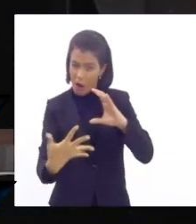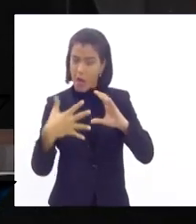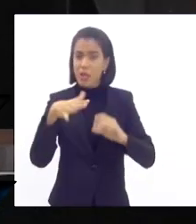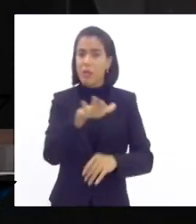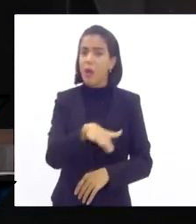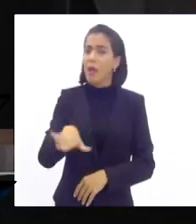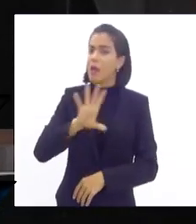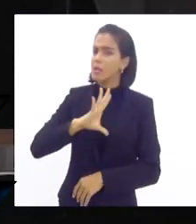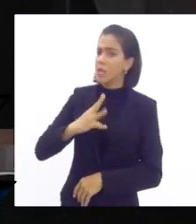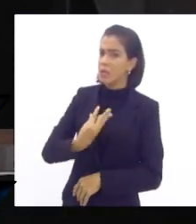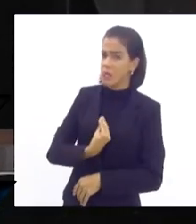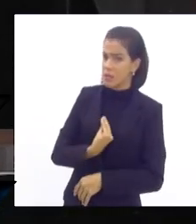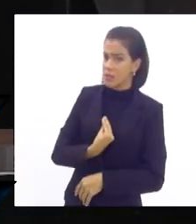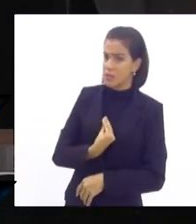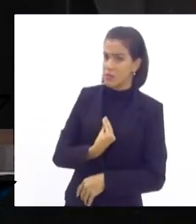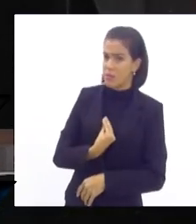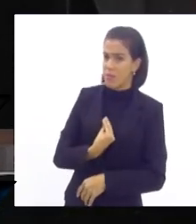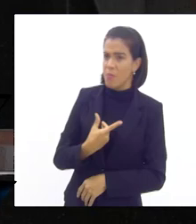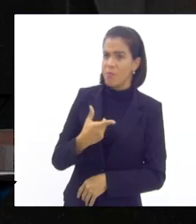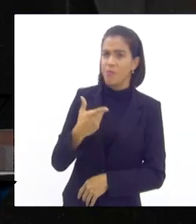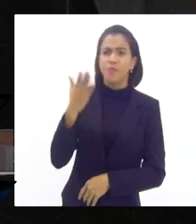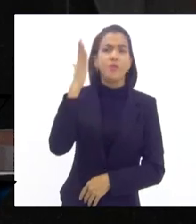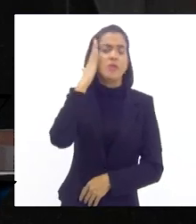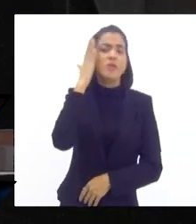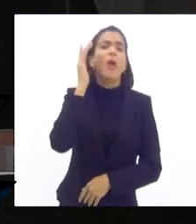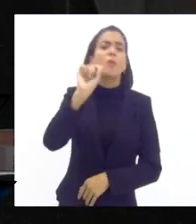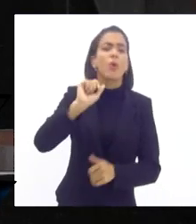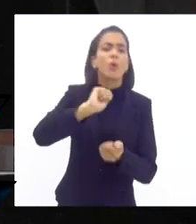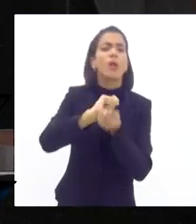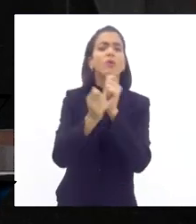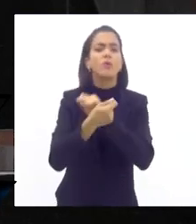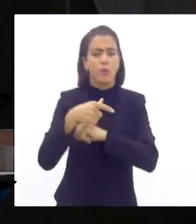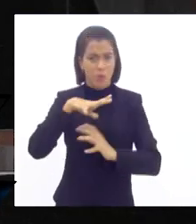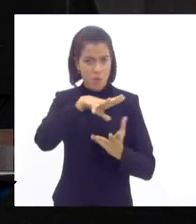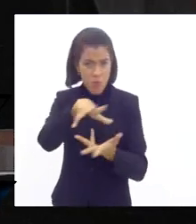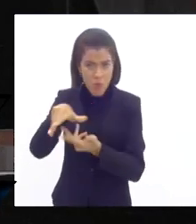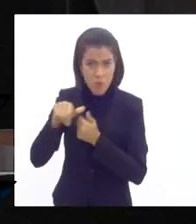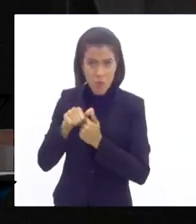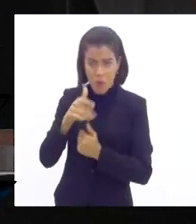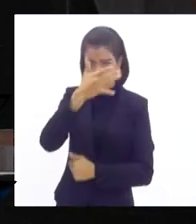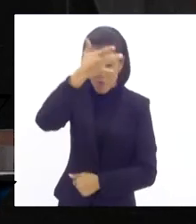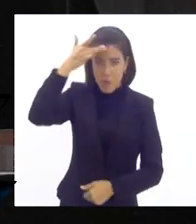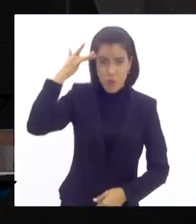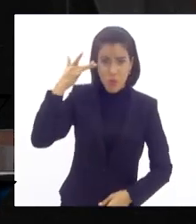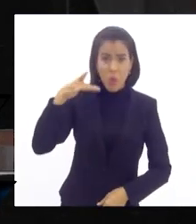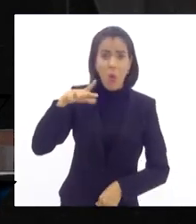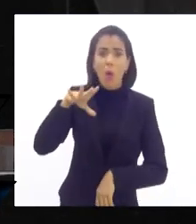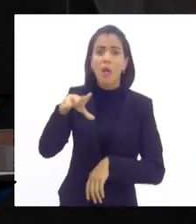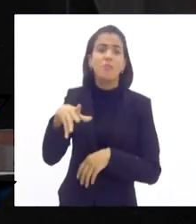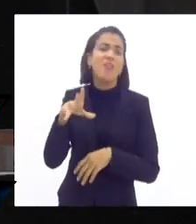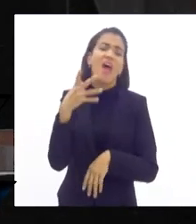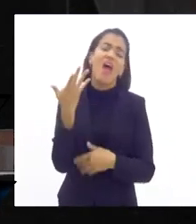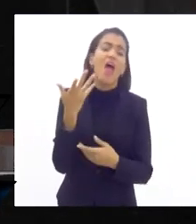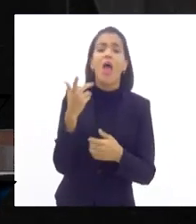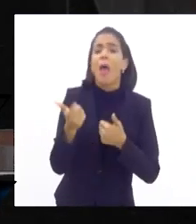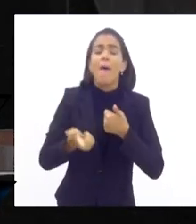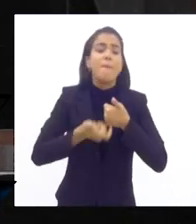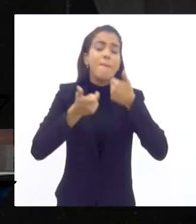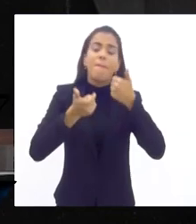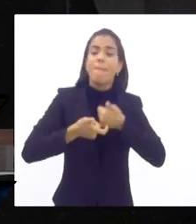trans sabe o que que tá se tornando esse mundo pessoas catadoras de likes